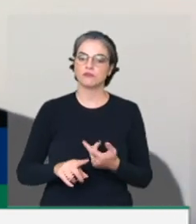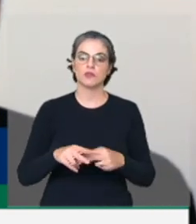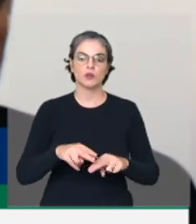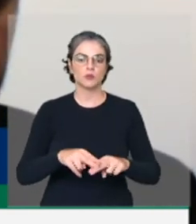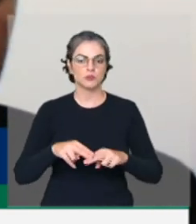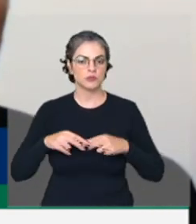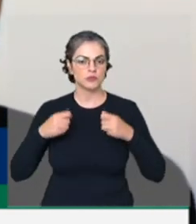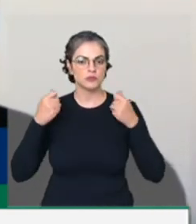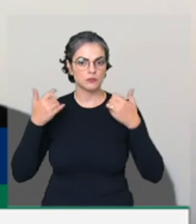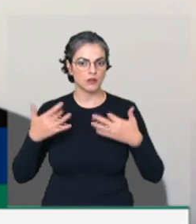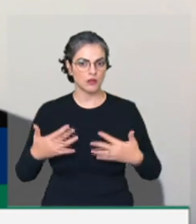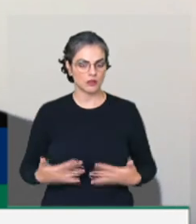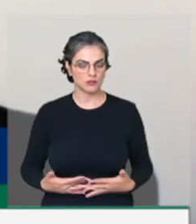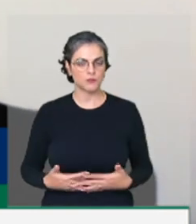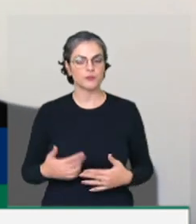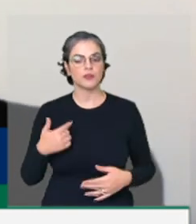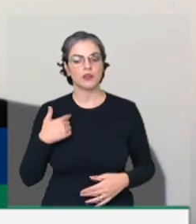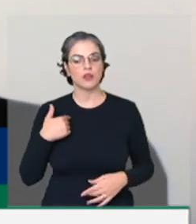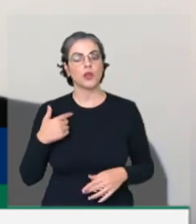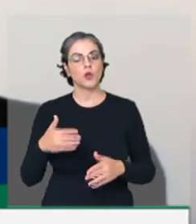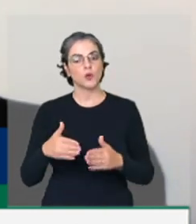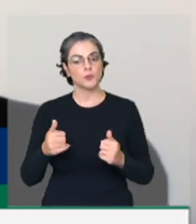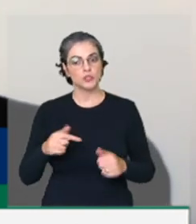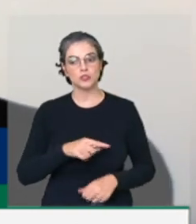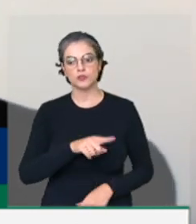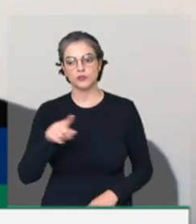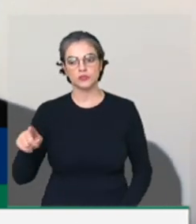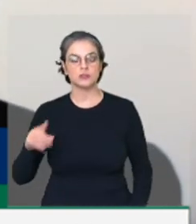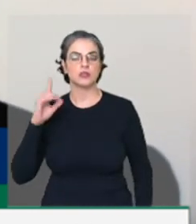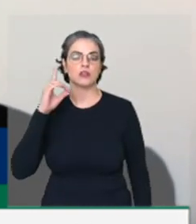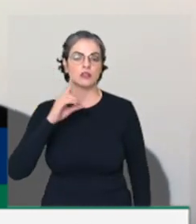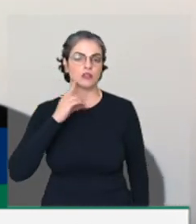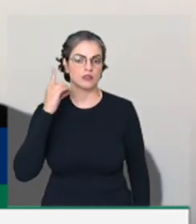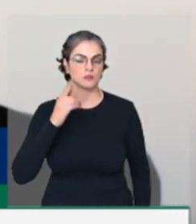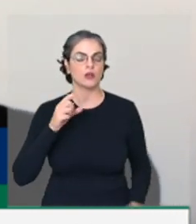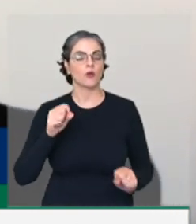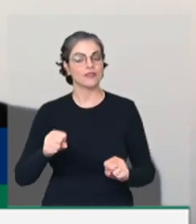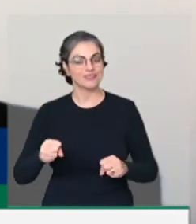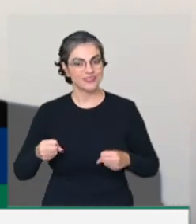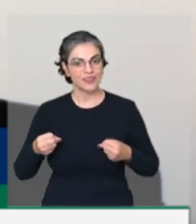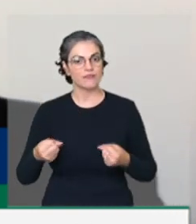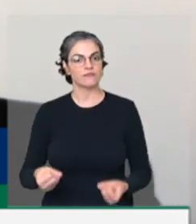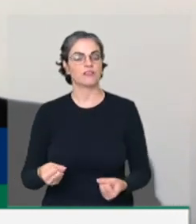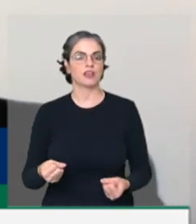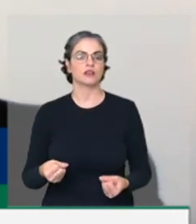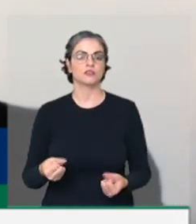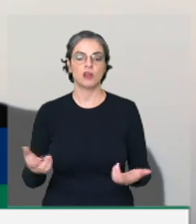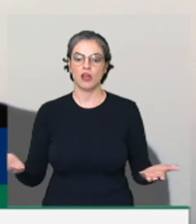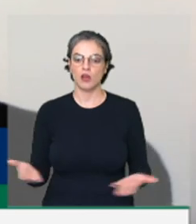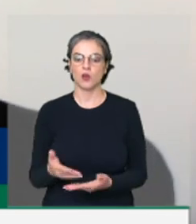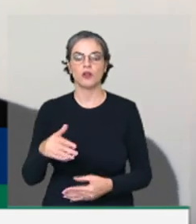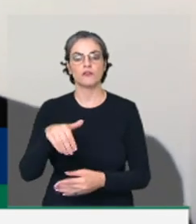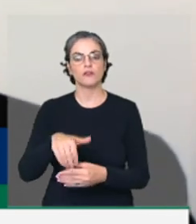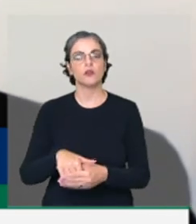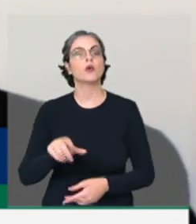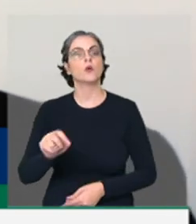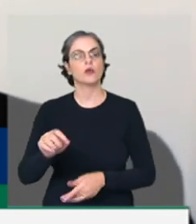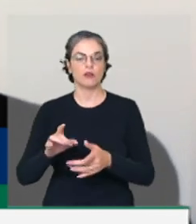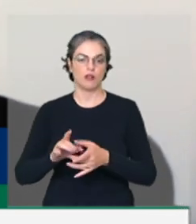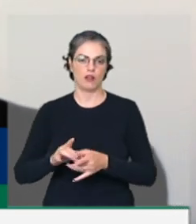anteriormente expostos, requer a defesa que os nobres deputados e deputadas votem neste ato pela liberdade